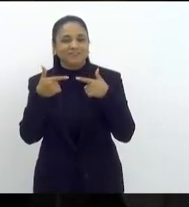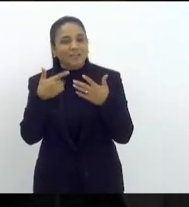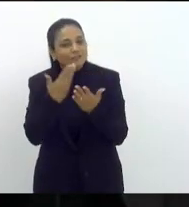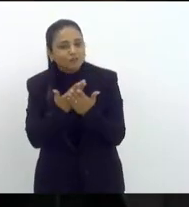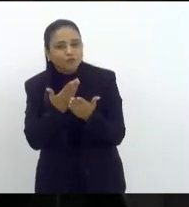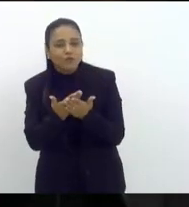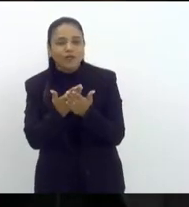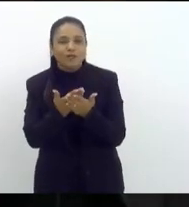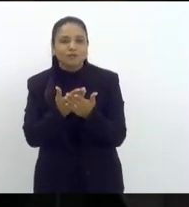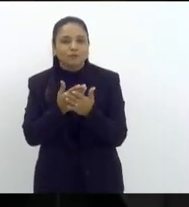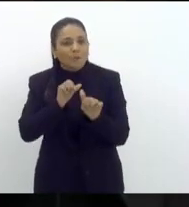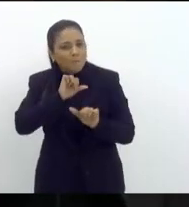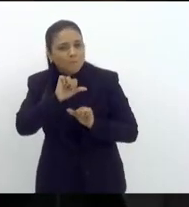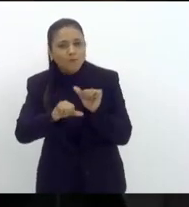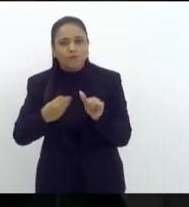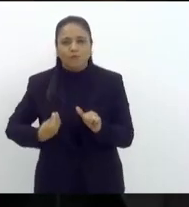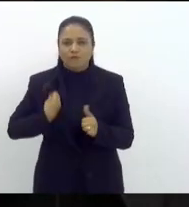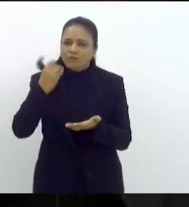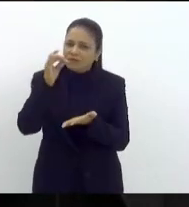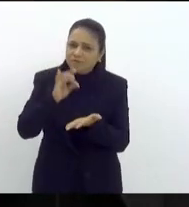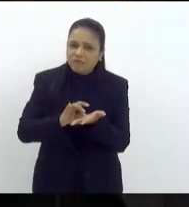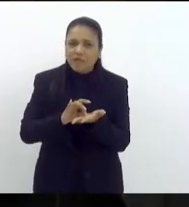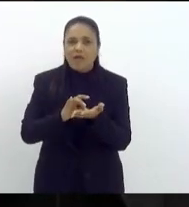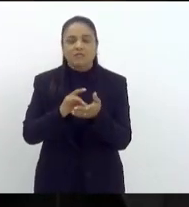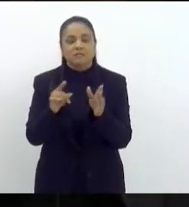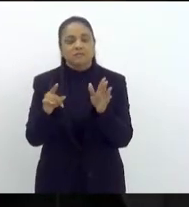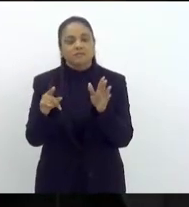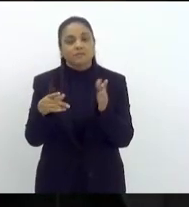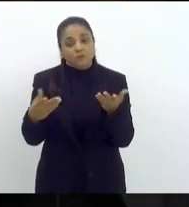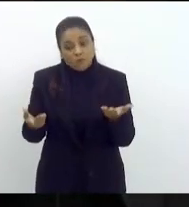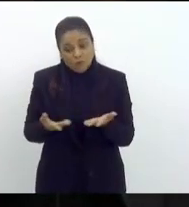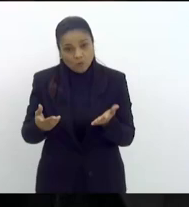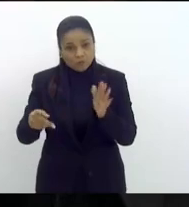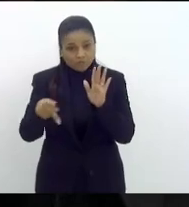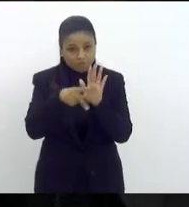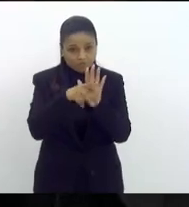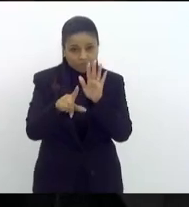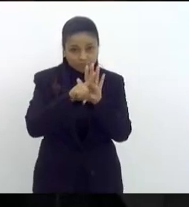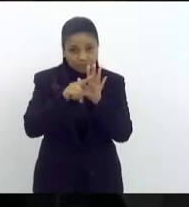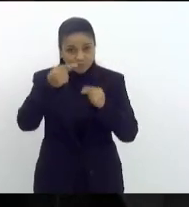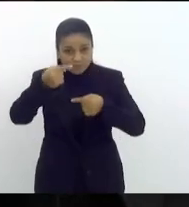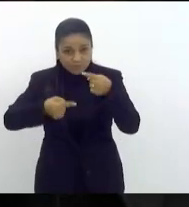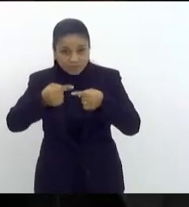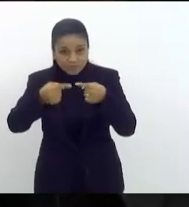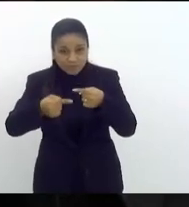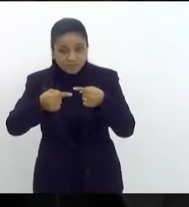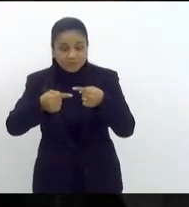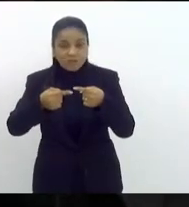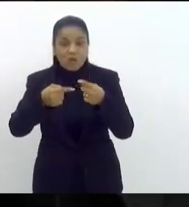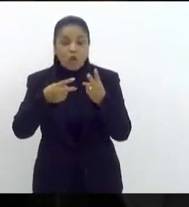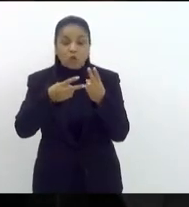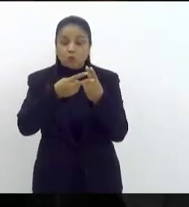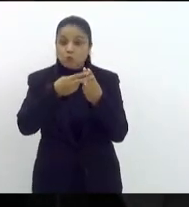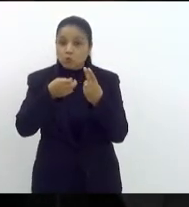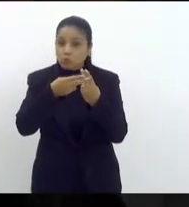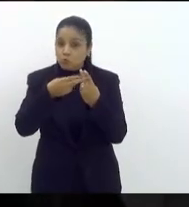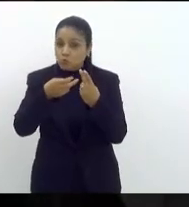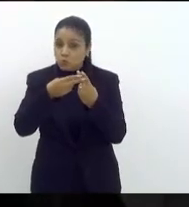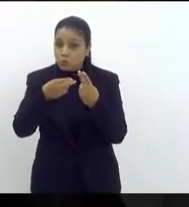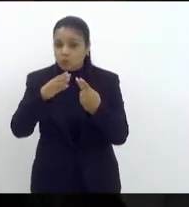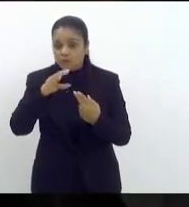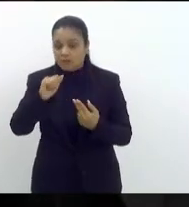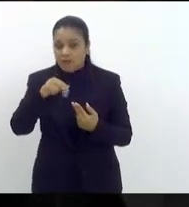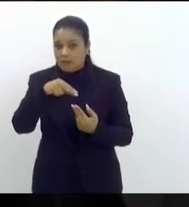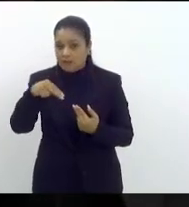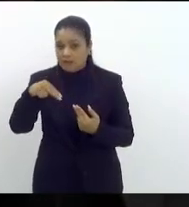o projeto é porque esse projeto que a gente está discutindo hoje é o fornecimento no SUS o outro que já